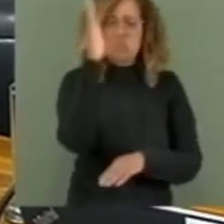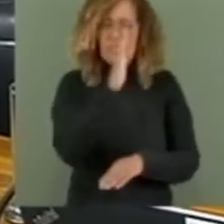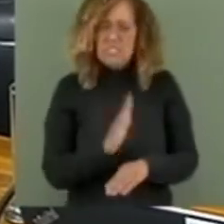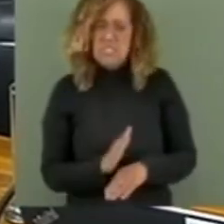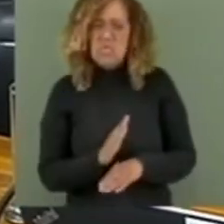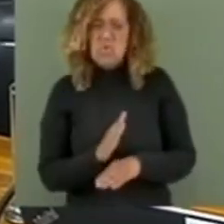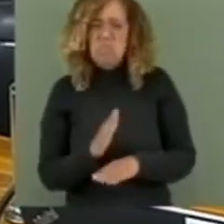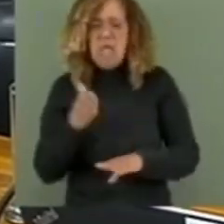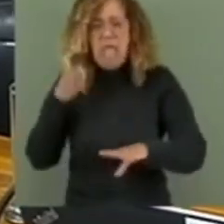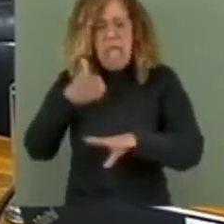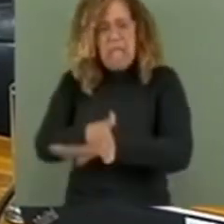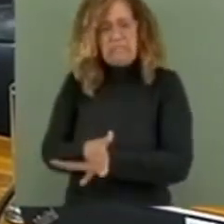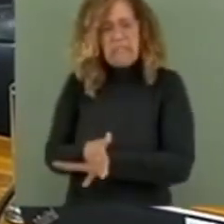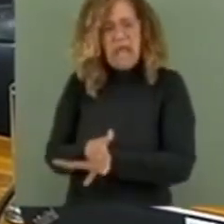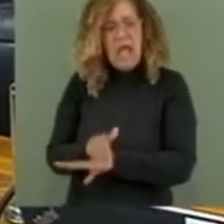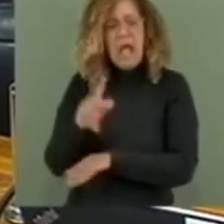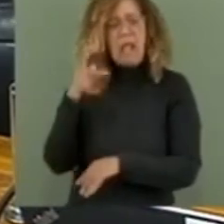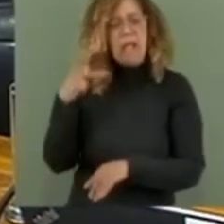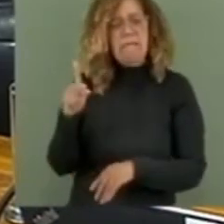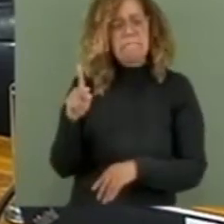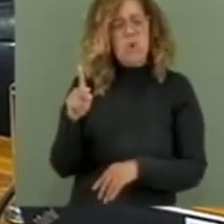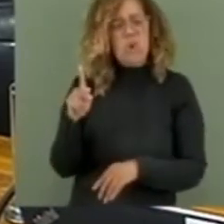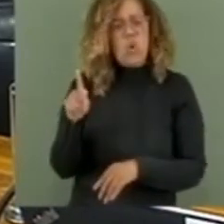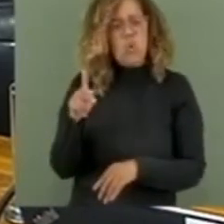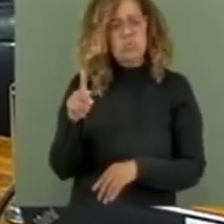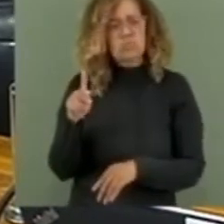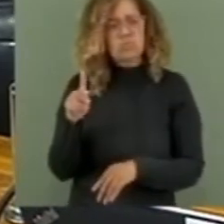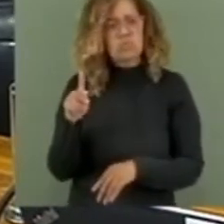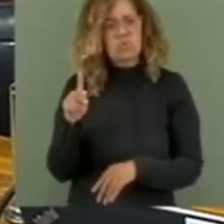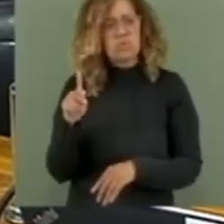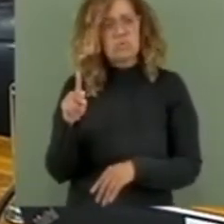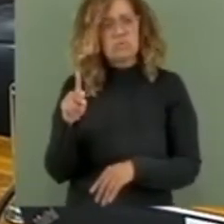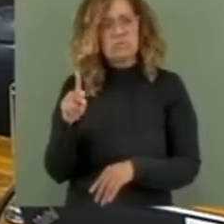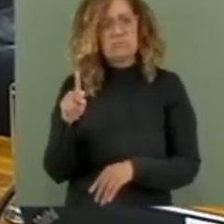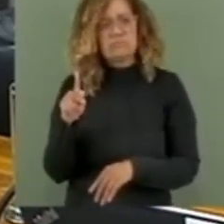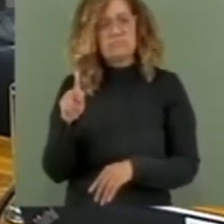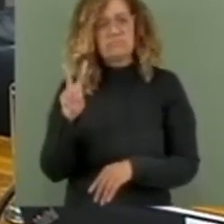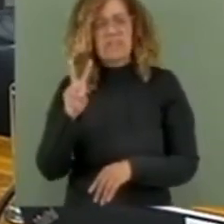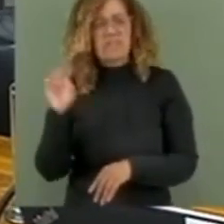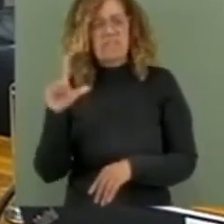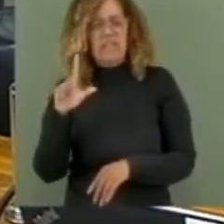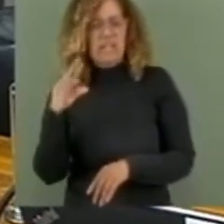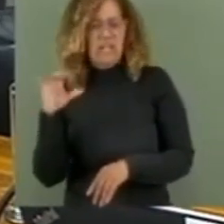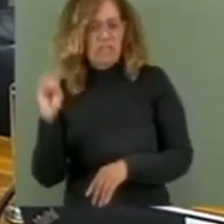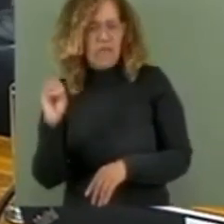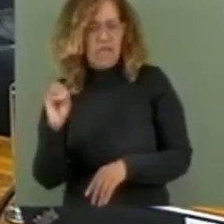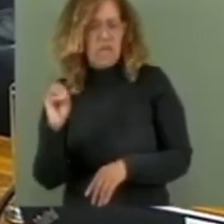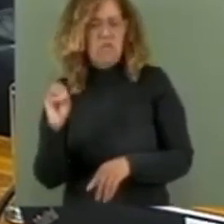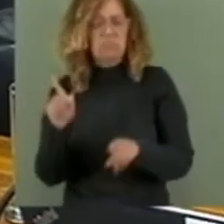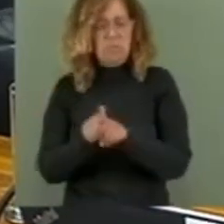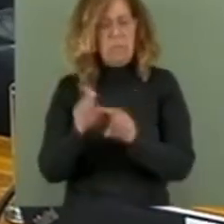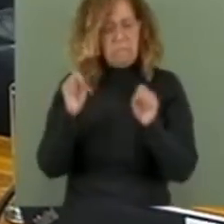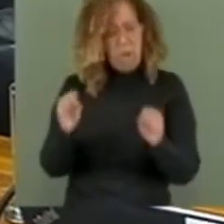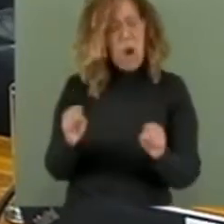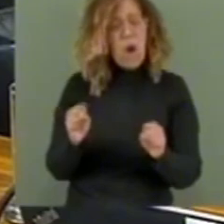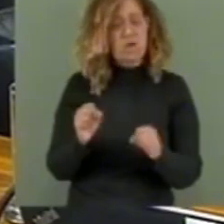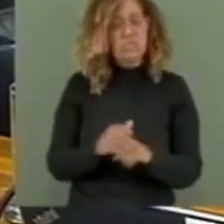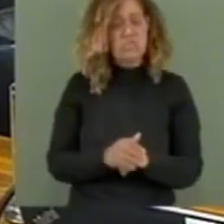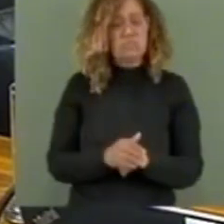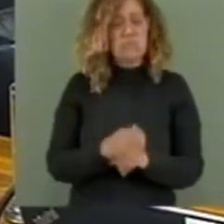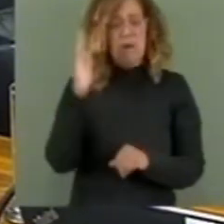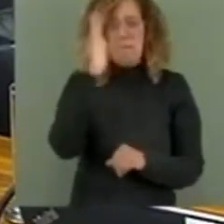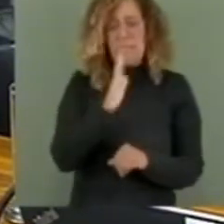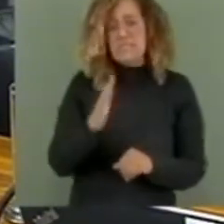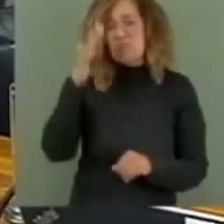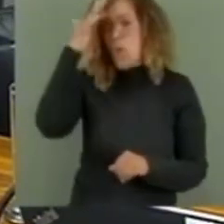vim até Brasília no no primeiro momento nós queríamos Brasília o governo entendeu o nosso projeto